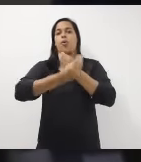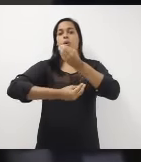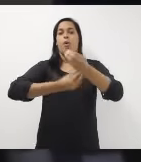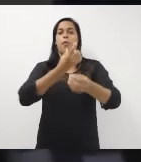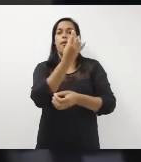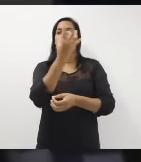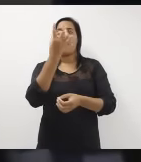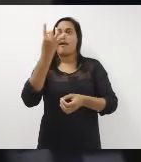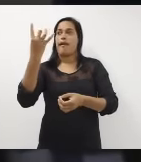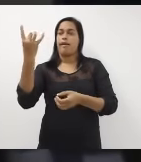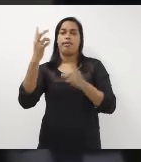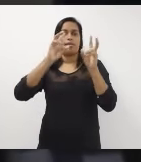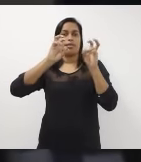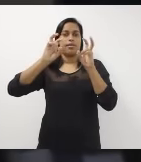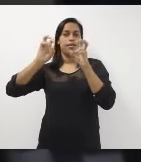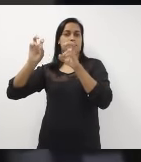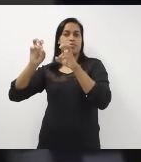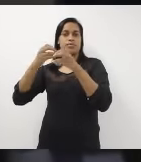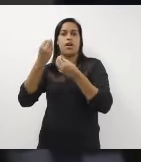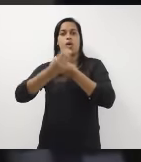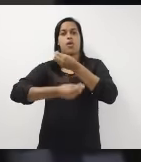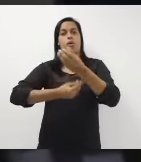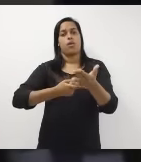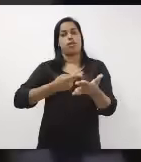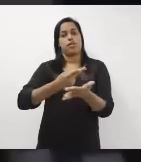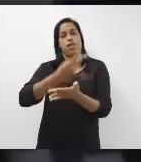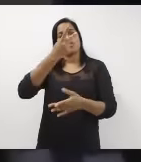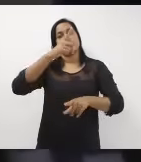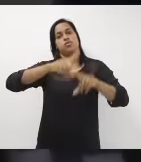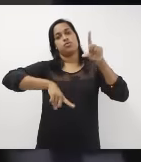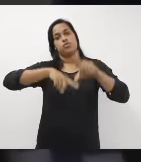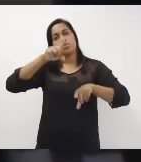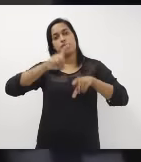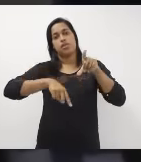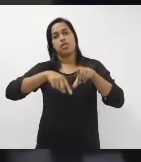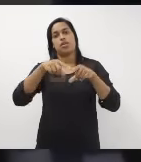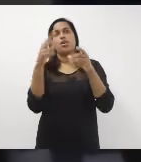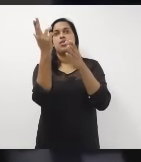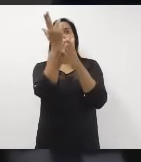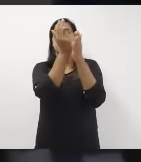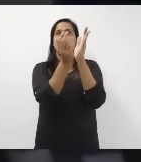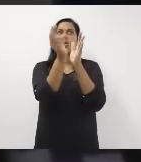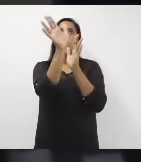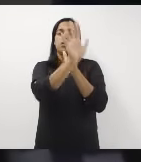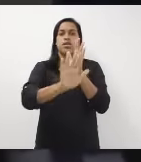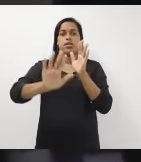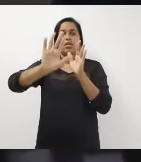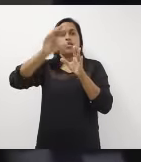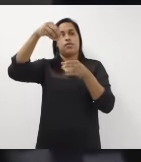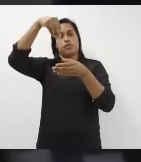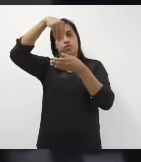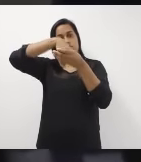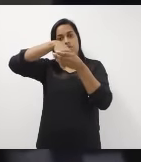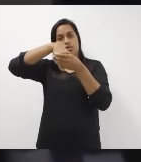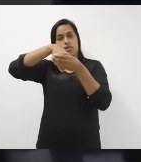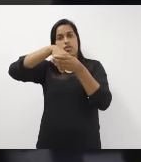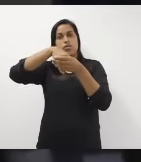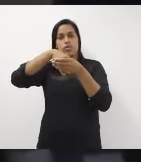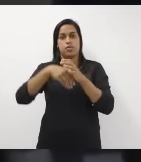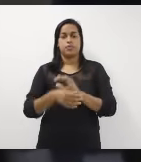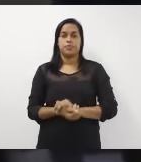pontos ocorrem num processo de materiais, é um gráfico chamado dente de serra. Num gráfico dente de serra, você